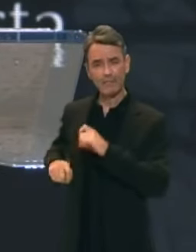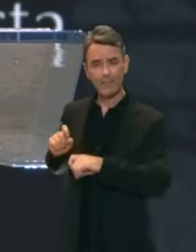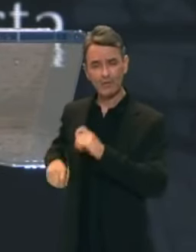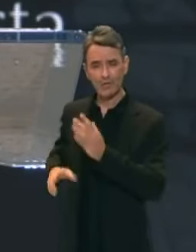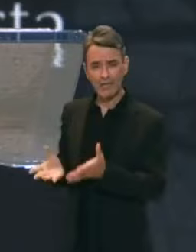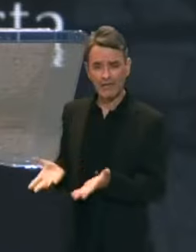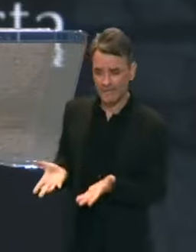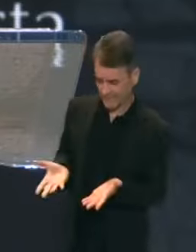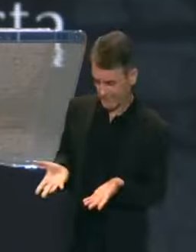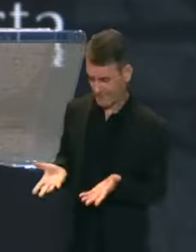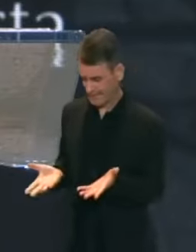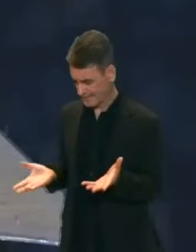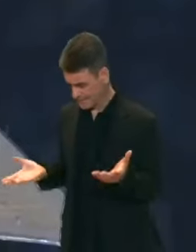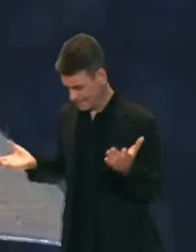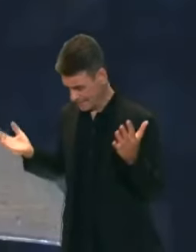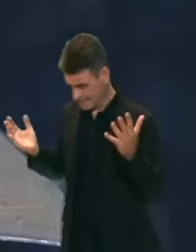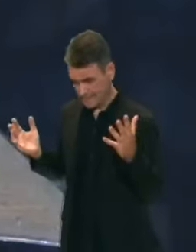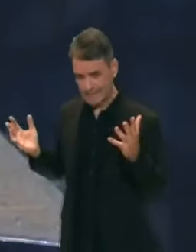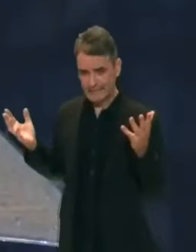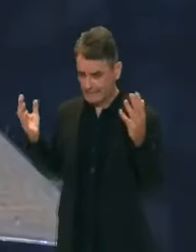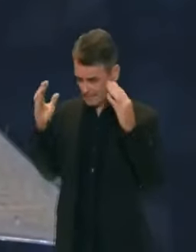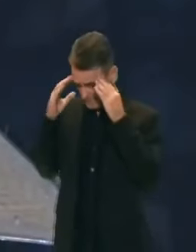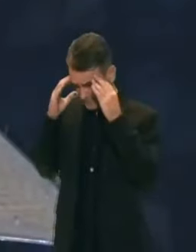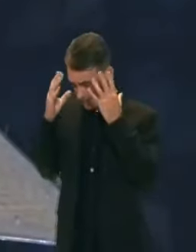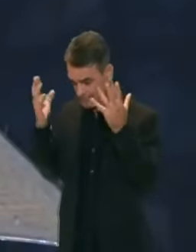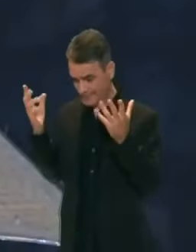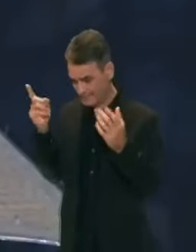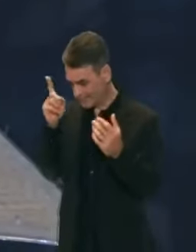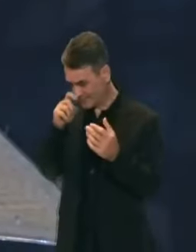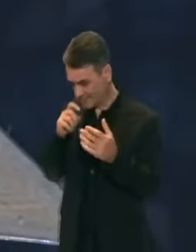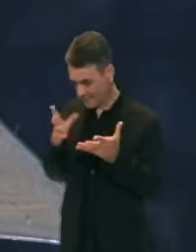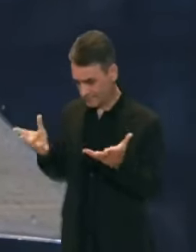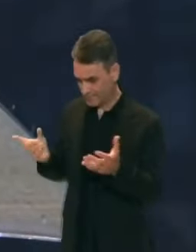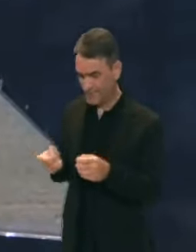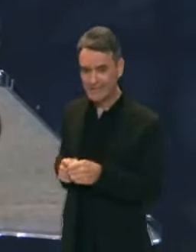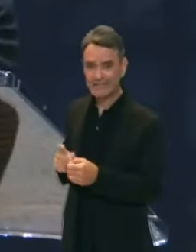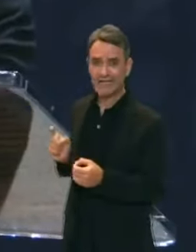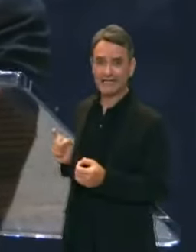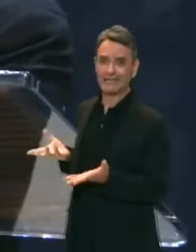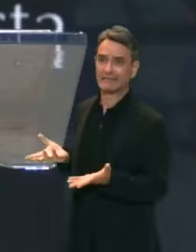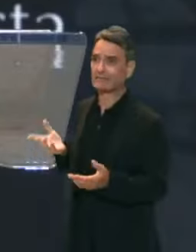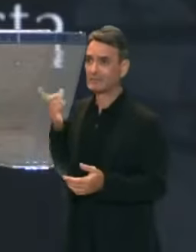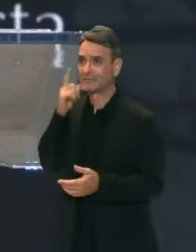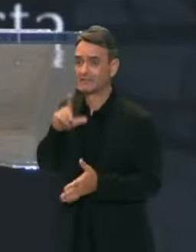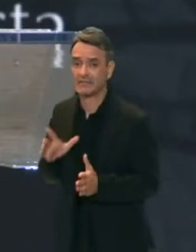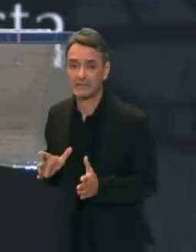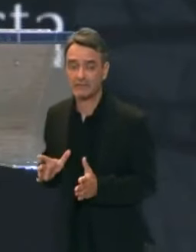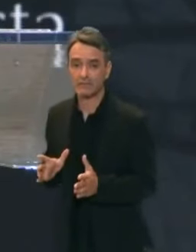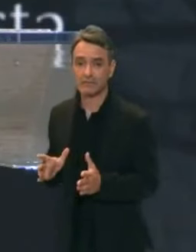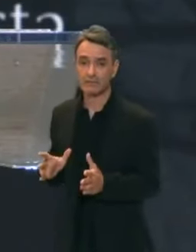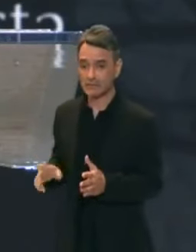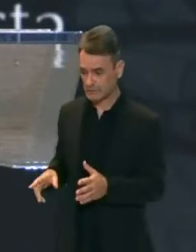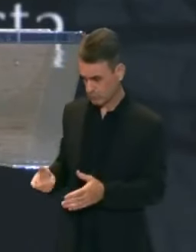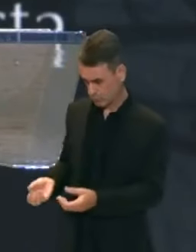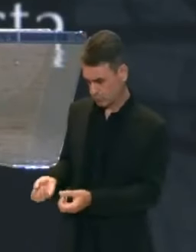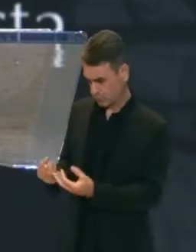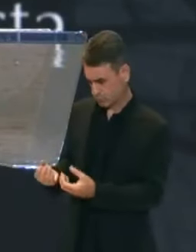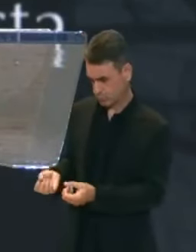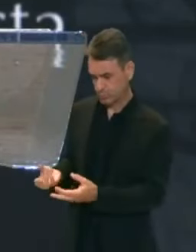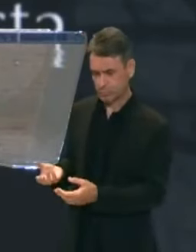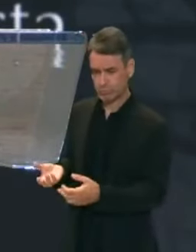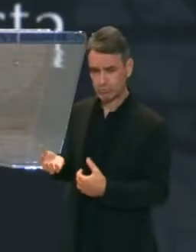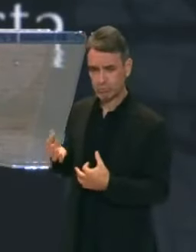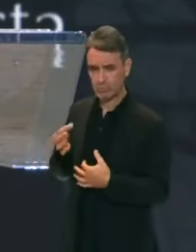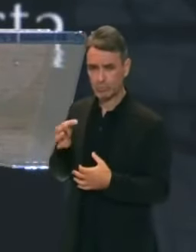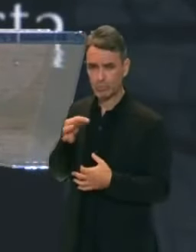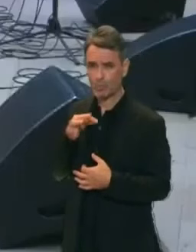e ter muita dificuldade para sair depois. Nessas 3 horas, uma sementinha do mal pode ser